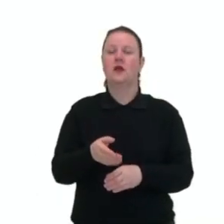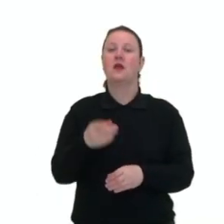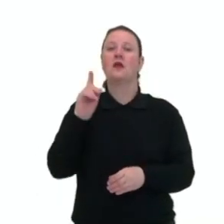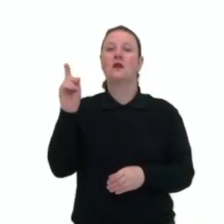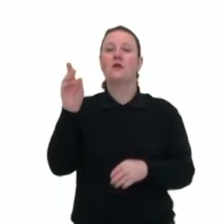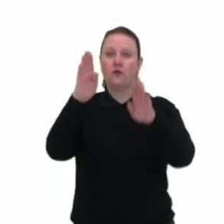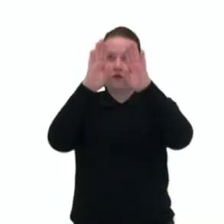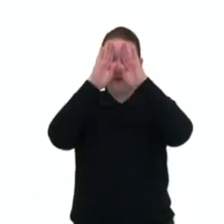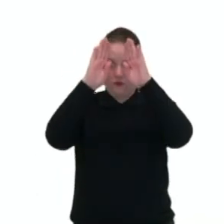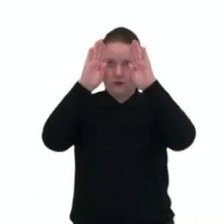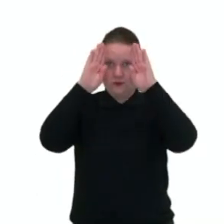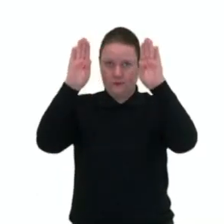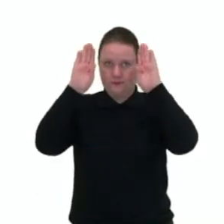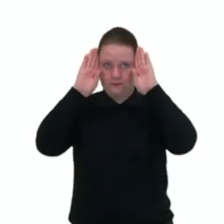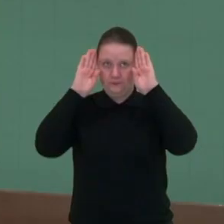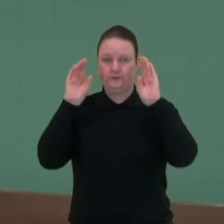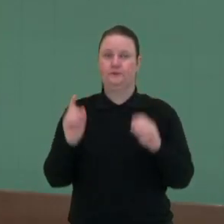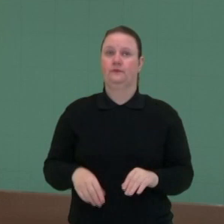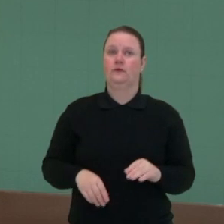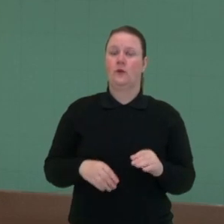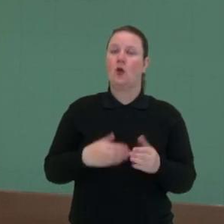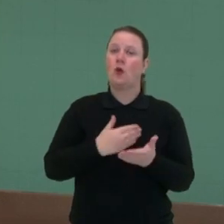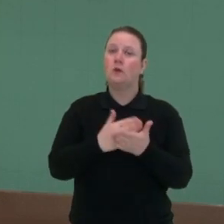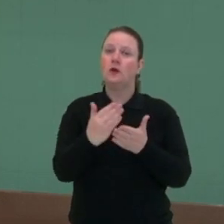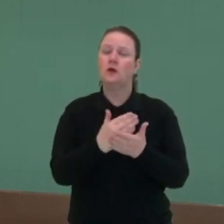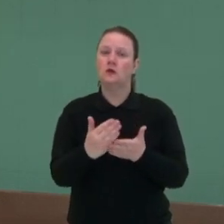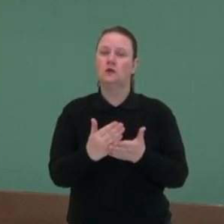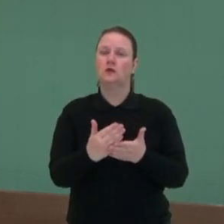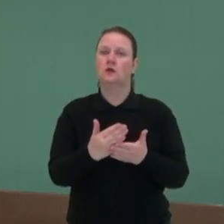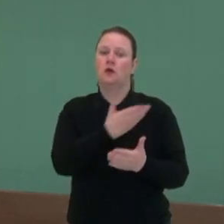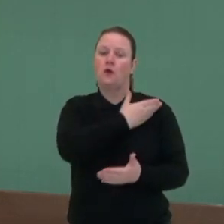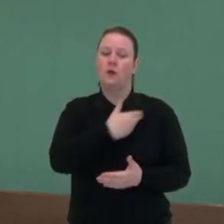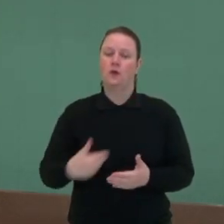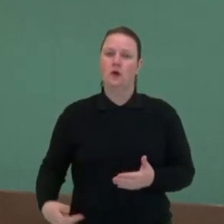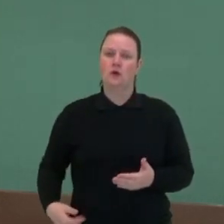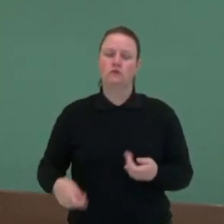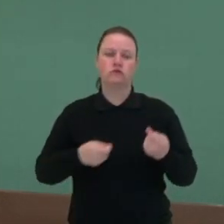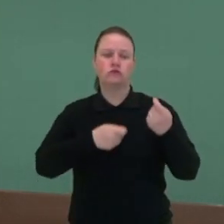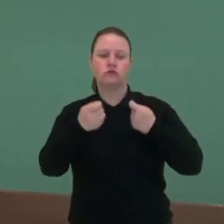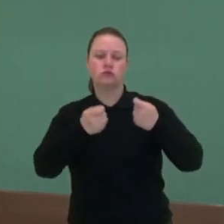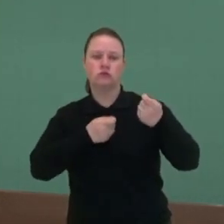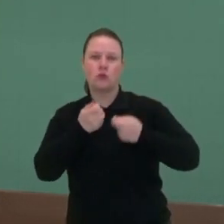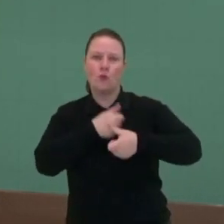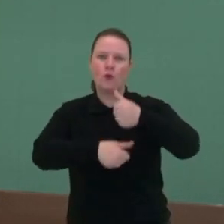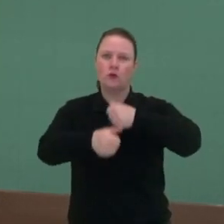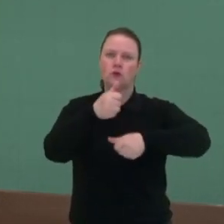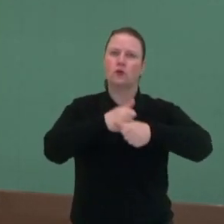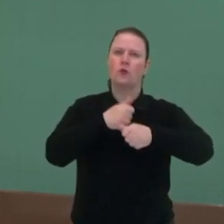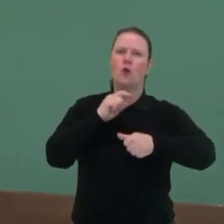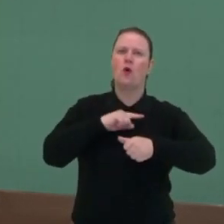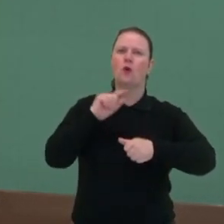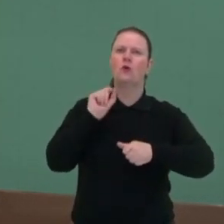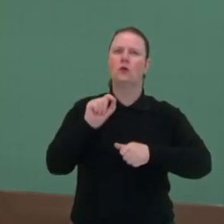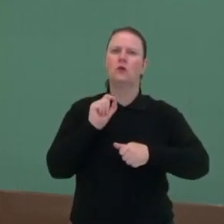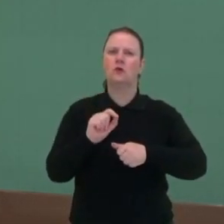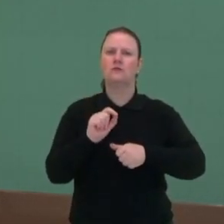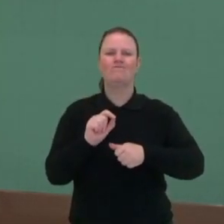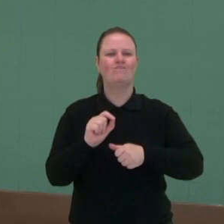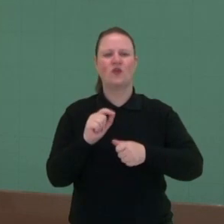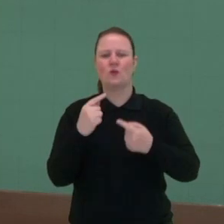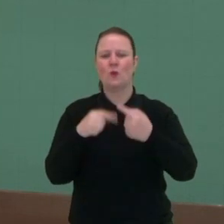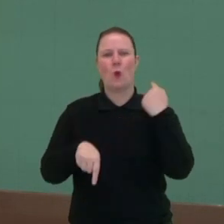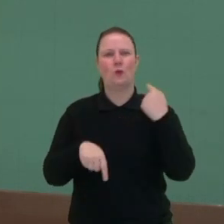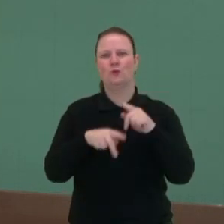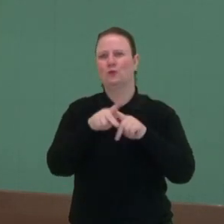era Fernando Collor de Mello. Seu governo iniciou tomando medidas para resolver a crise, mas medidas impopulares e